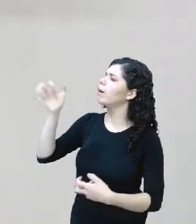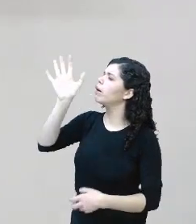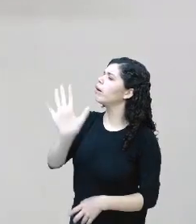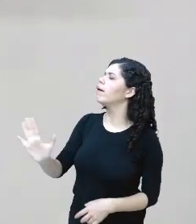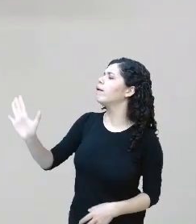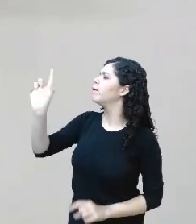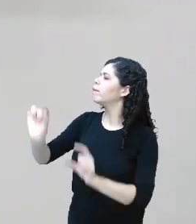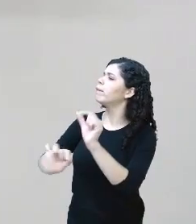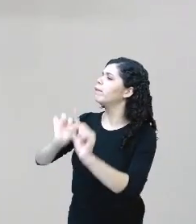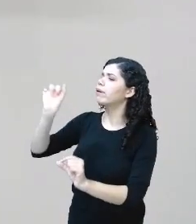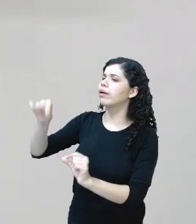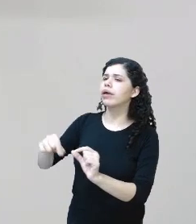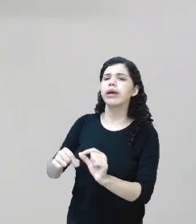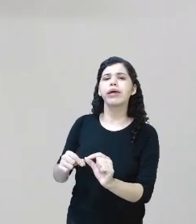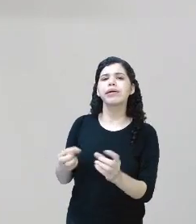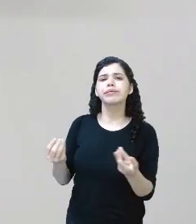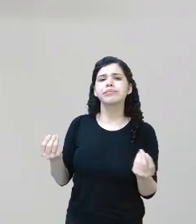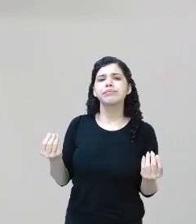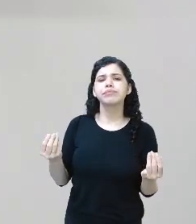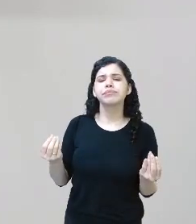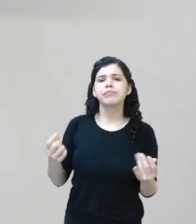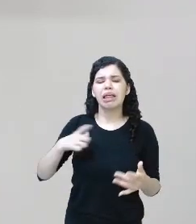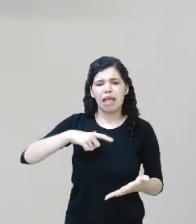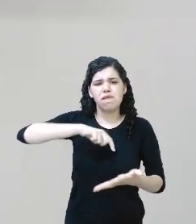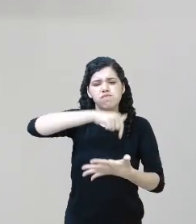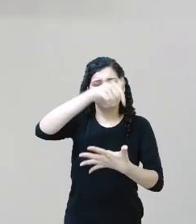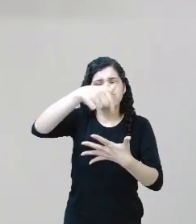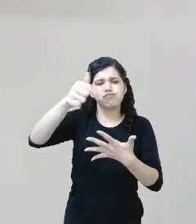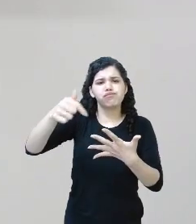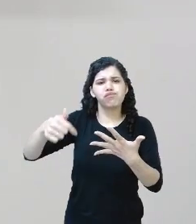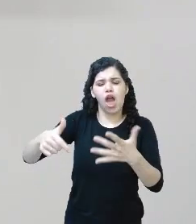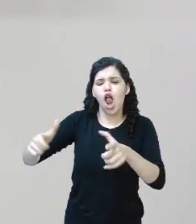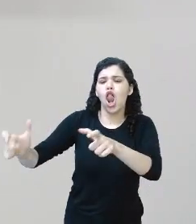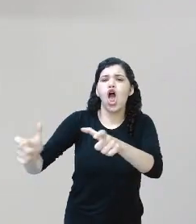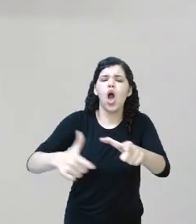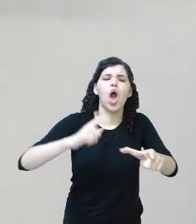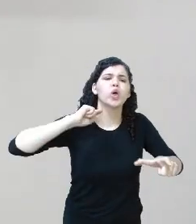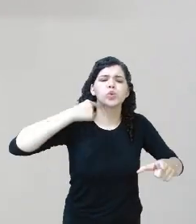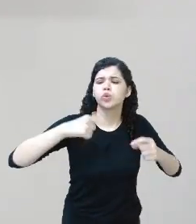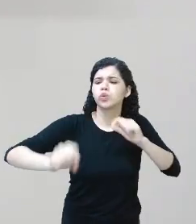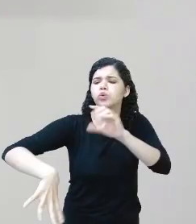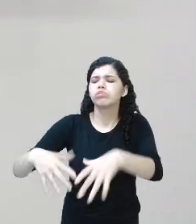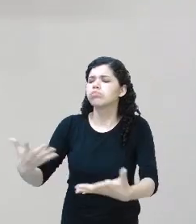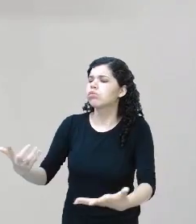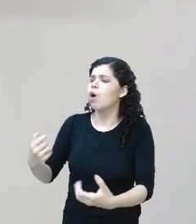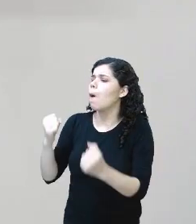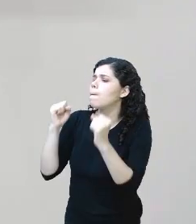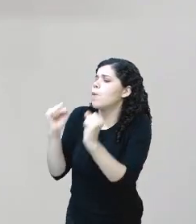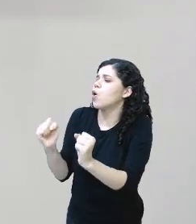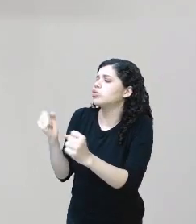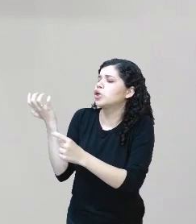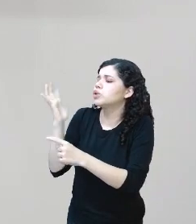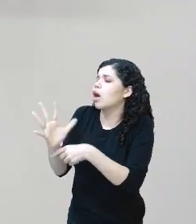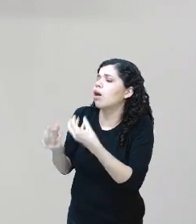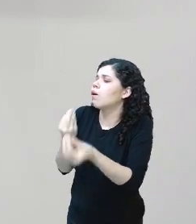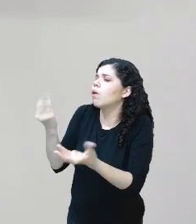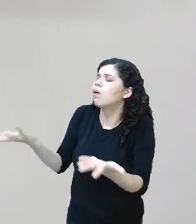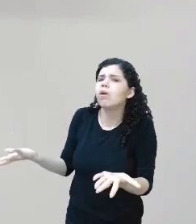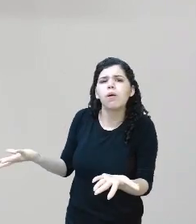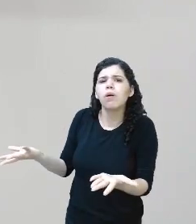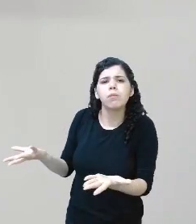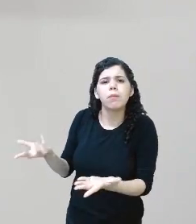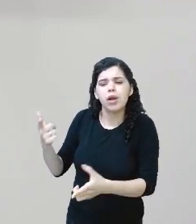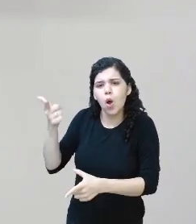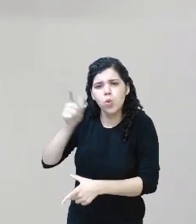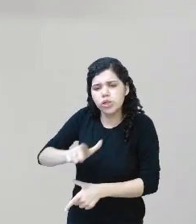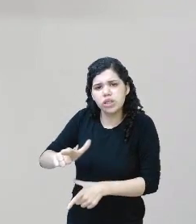imagens que tem um monte de lugar que tem lixo aí, mas o que eu posso fazer para